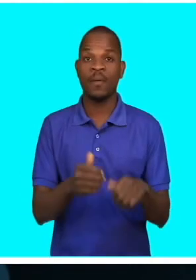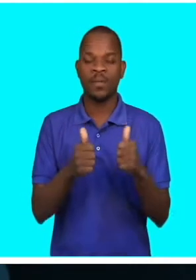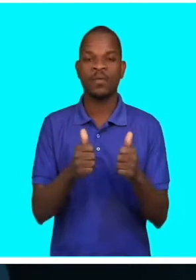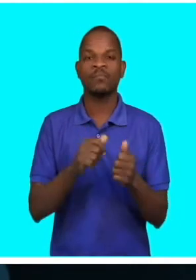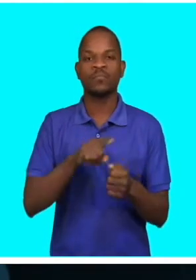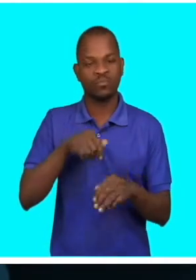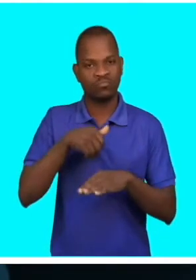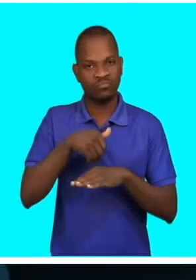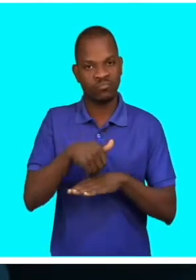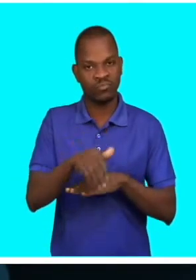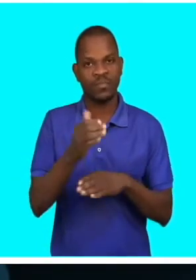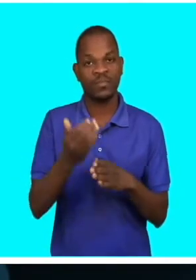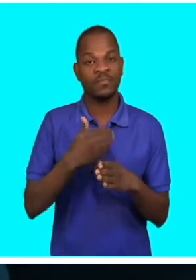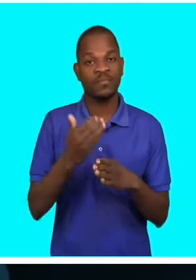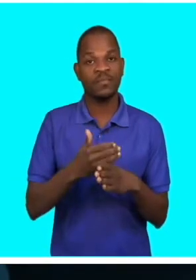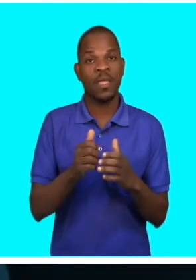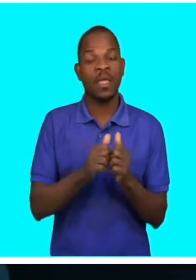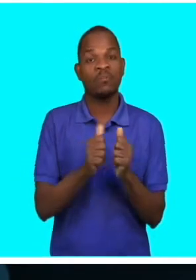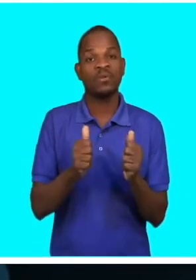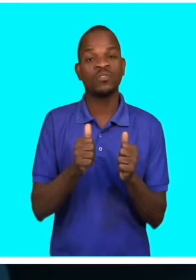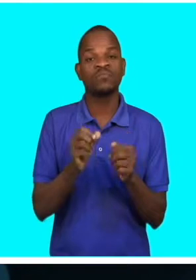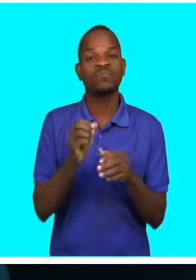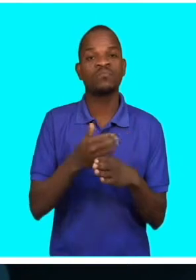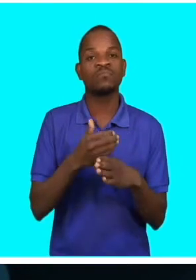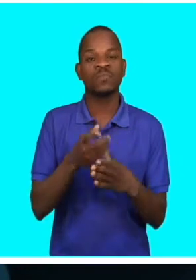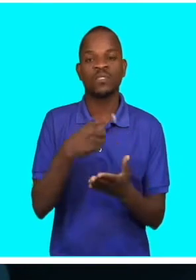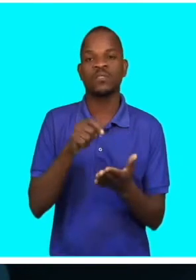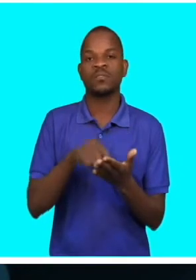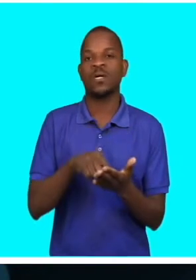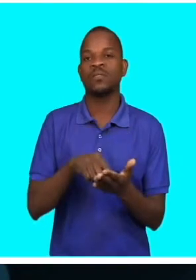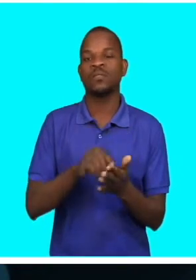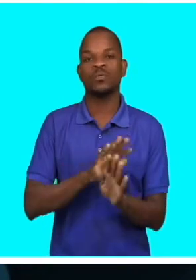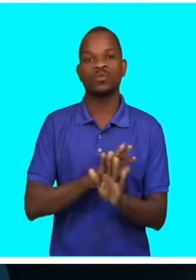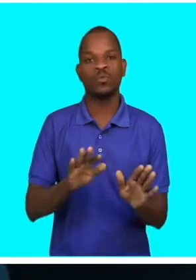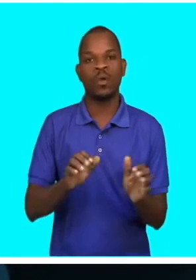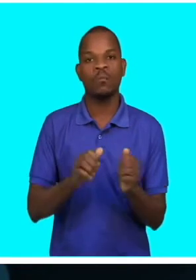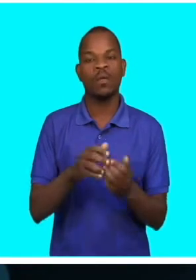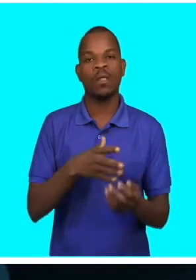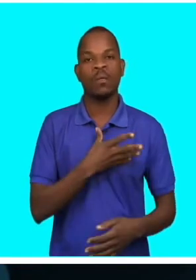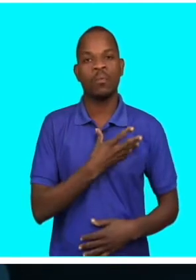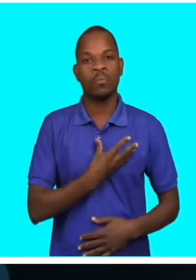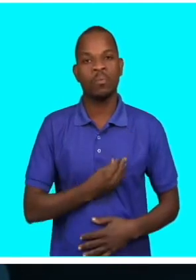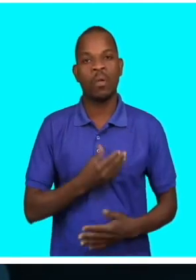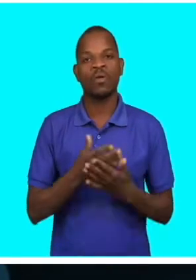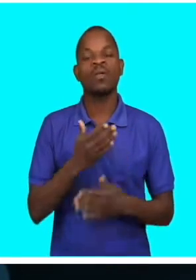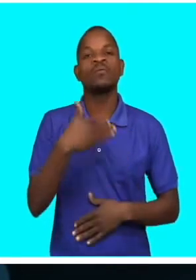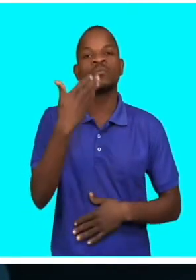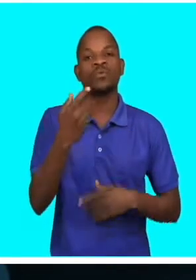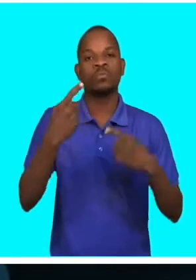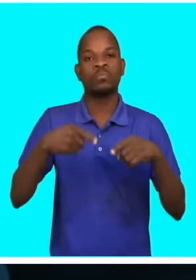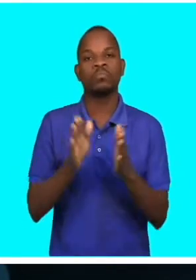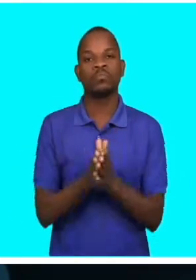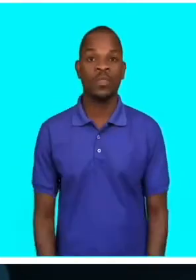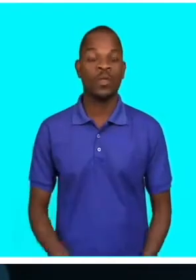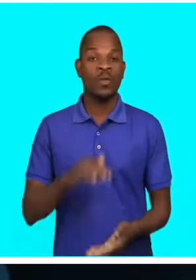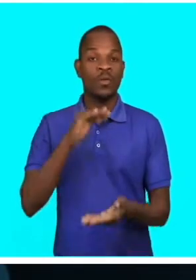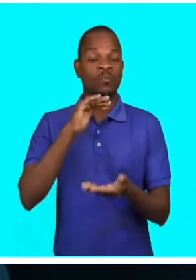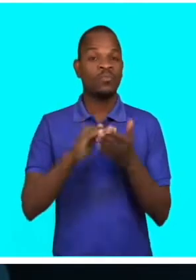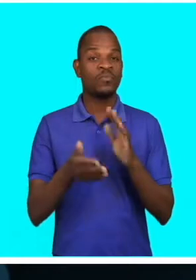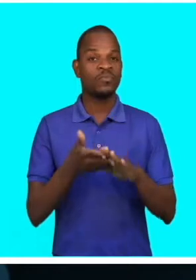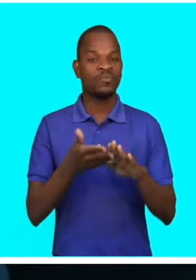isso e continuamos a trabalhar, mas trabalhamos só para a nossa cidade. Eles não desanimam porque no fim não temos entrecâmbio.